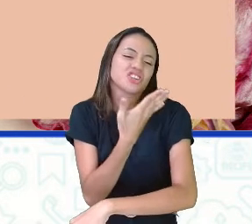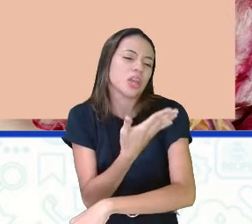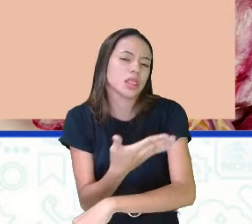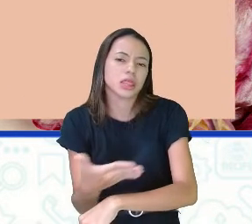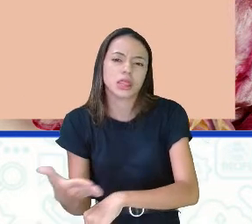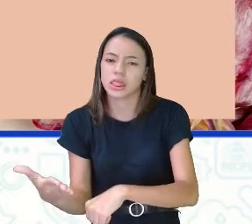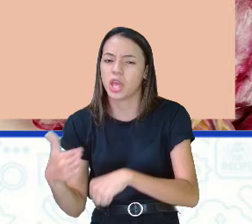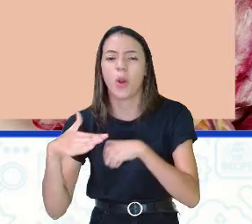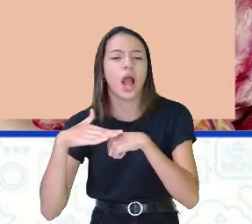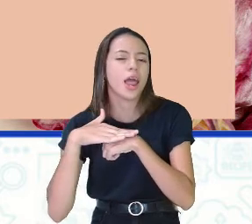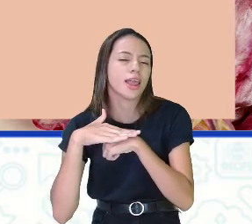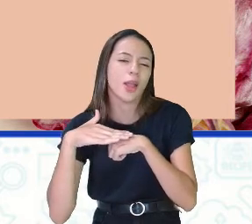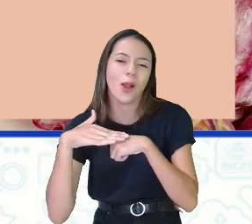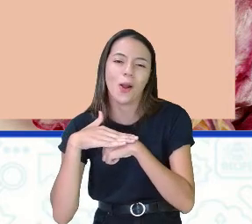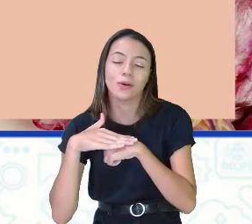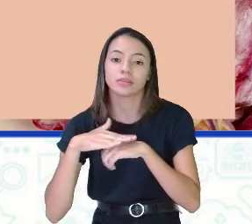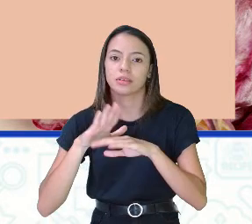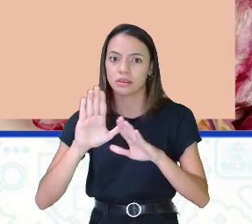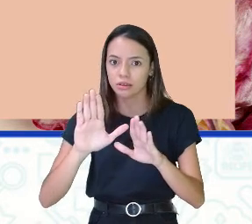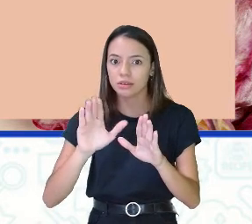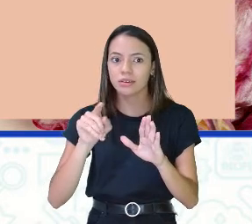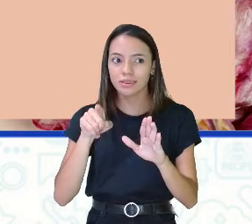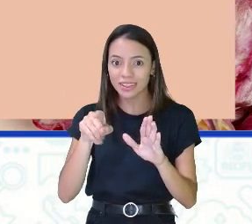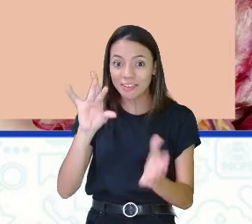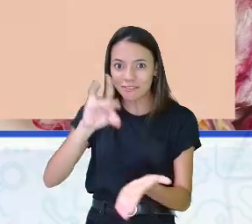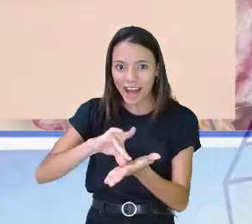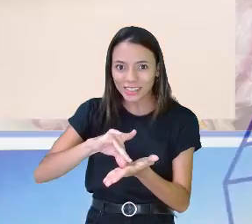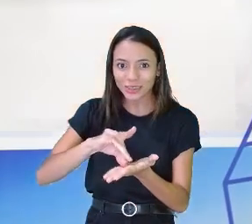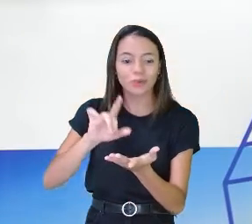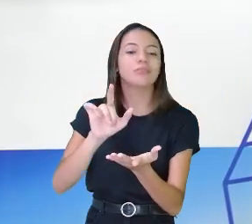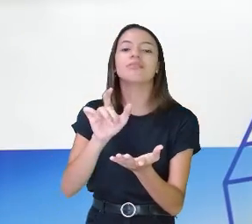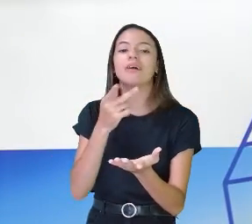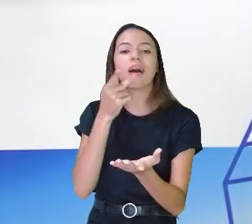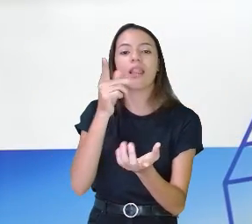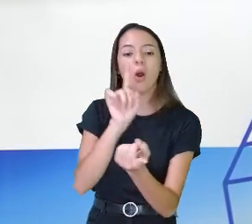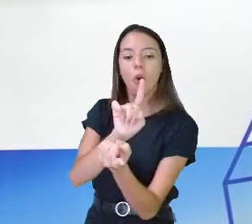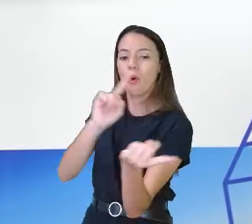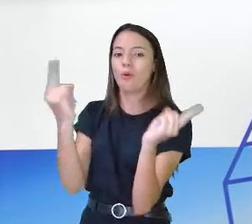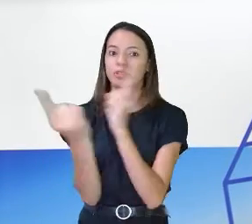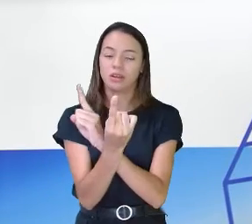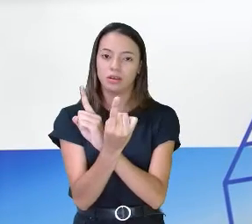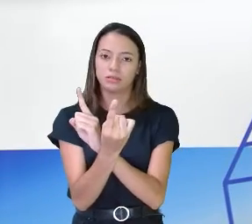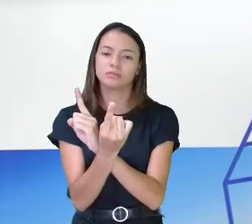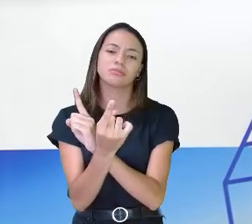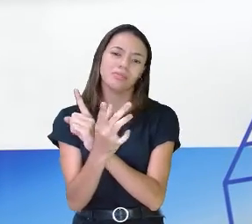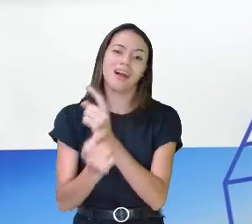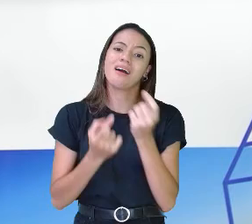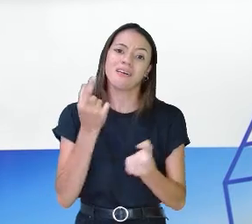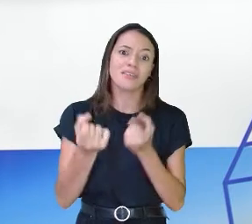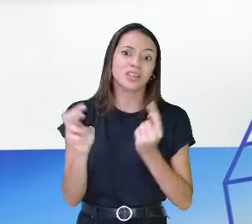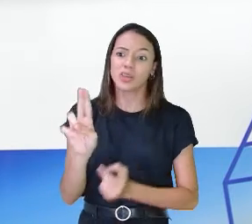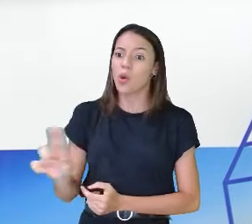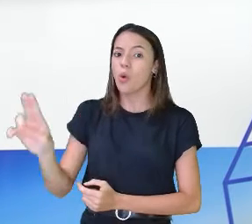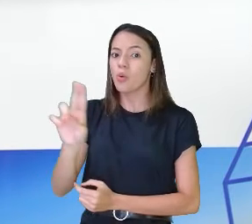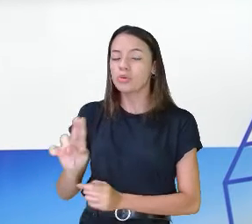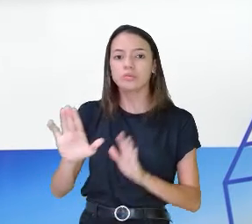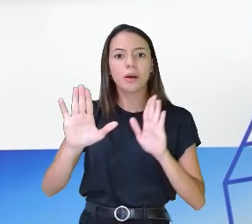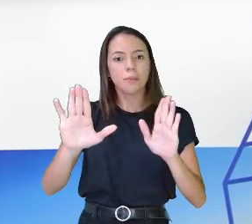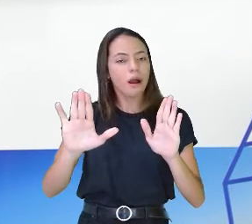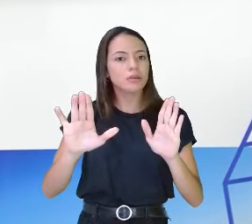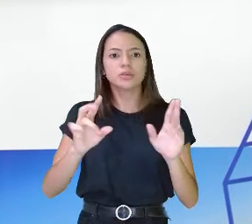dizer o contrário. Então, ó, percebam, a gente às vezes usa o tempo inteiro e não sabe dizer,